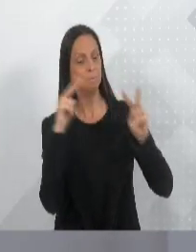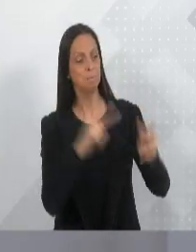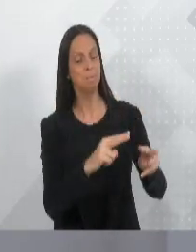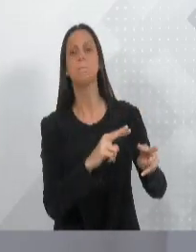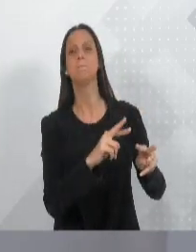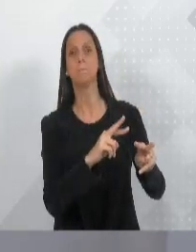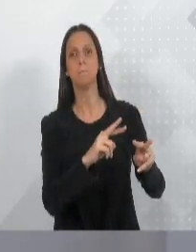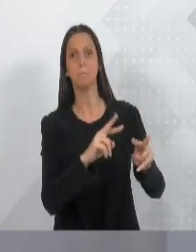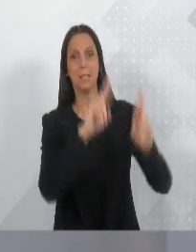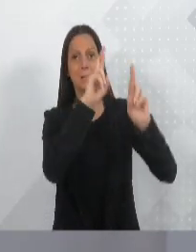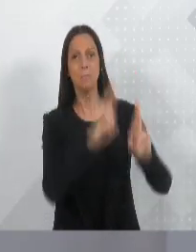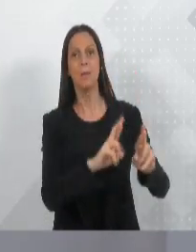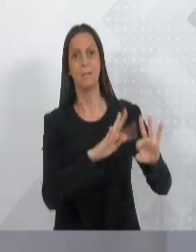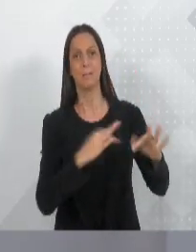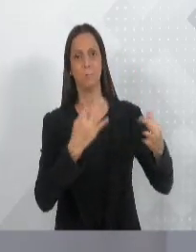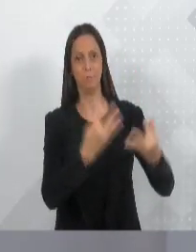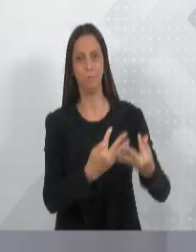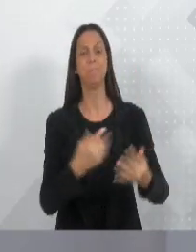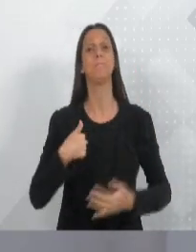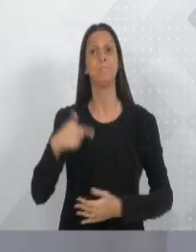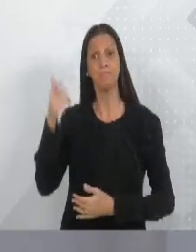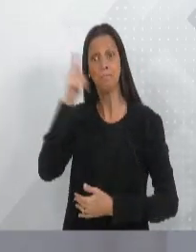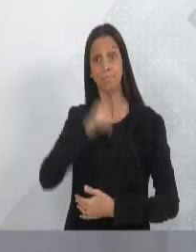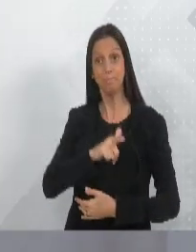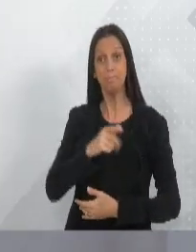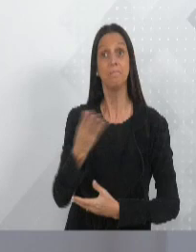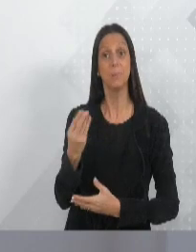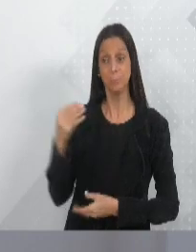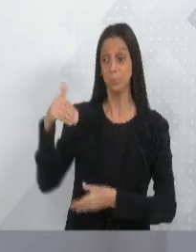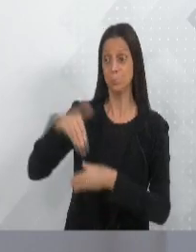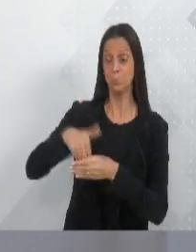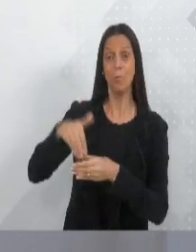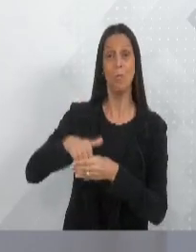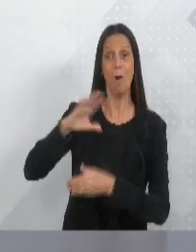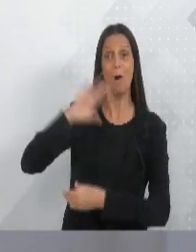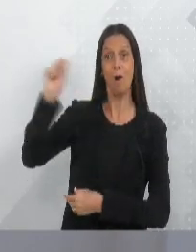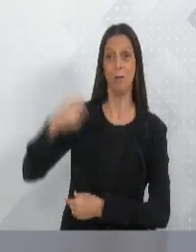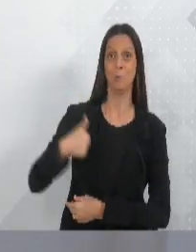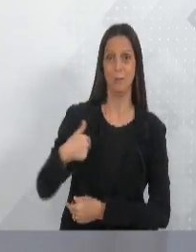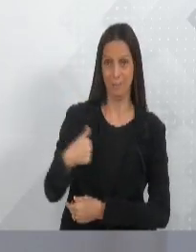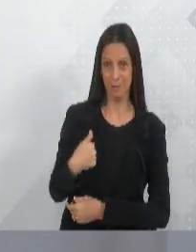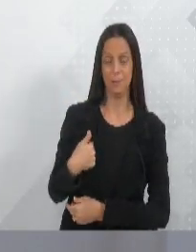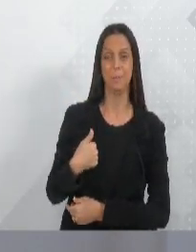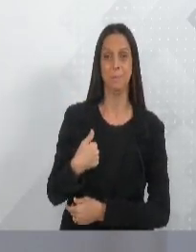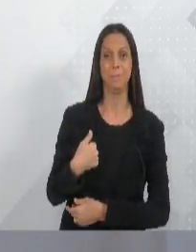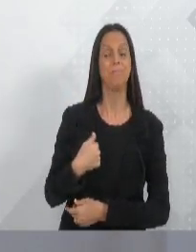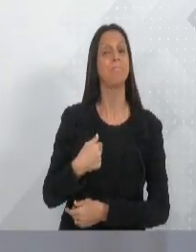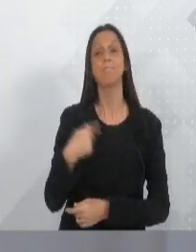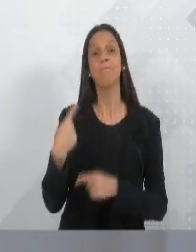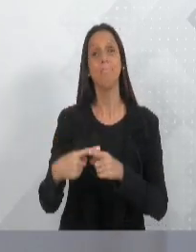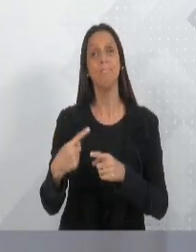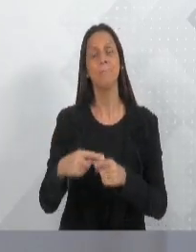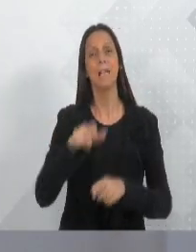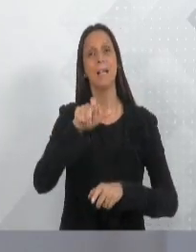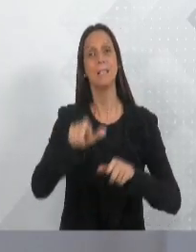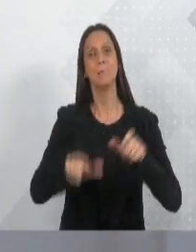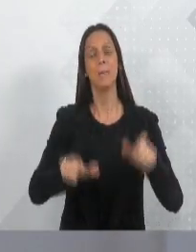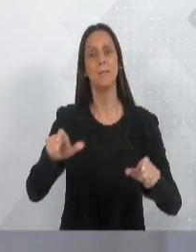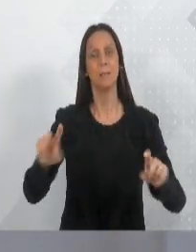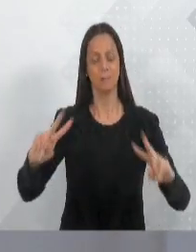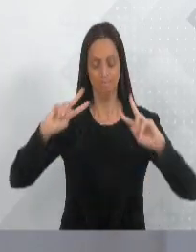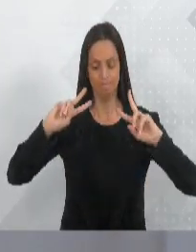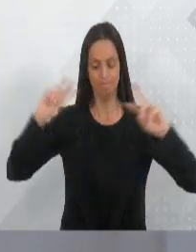considero muitos de certa forma foi porque boa parte da população viu nisso valor no